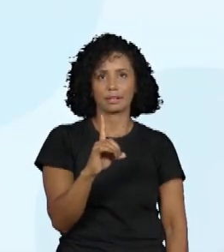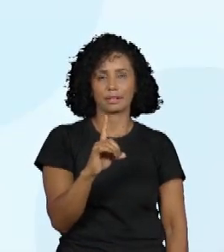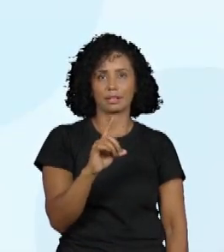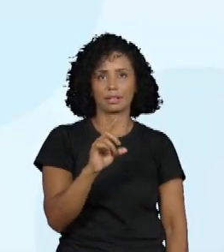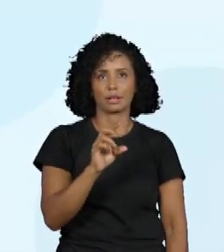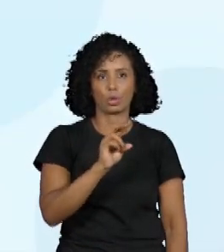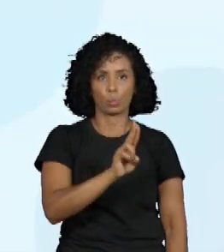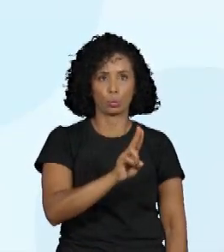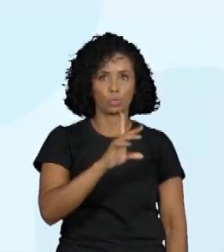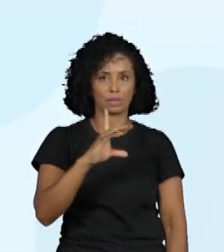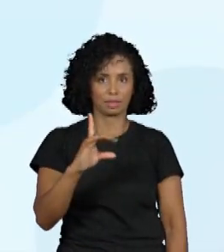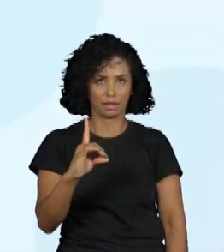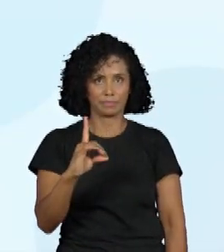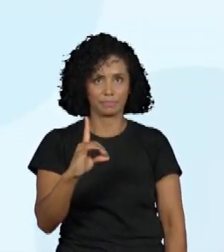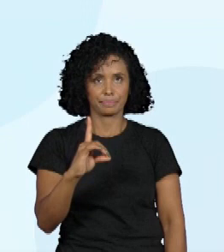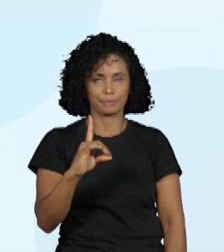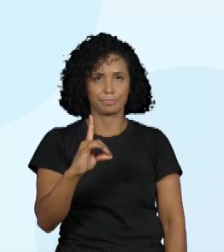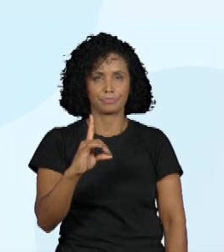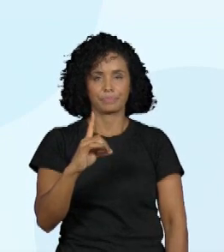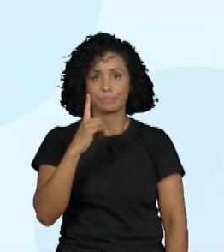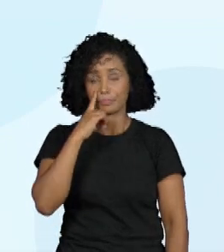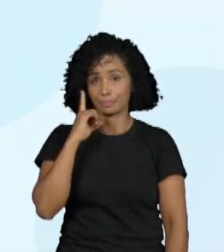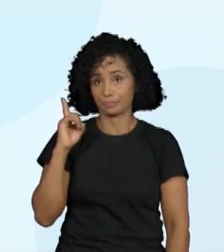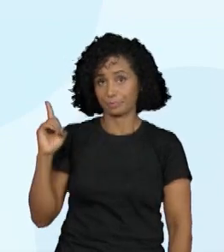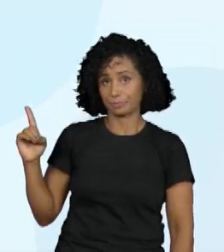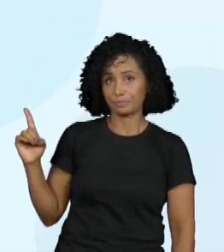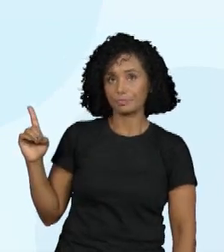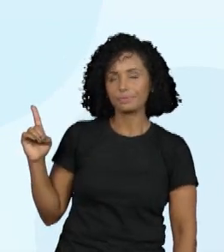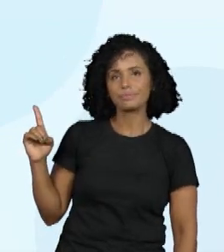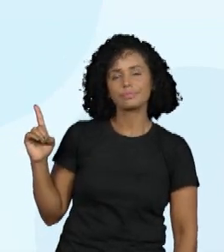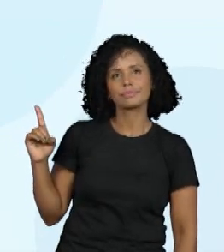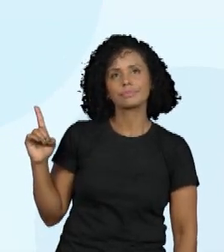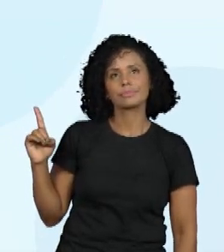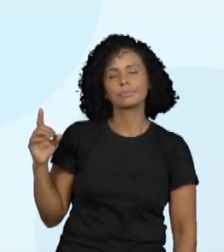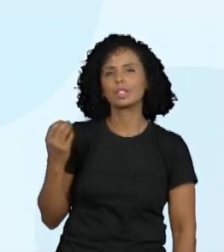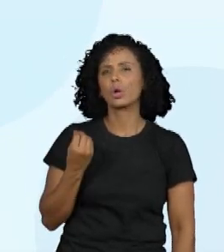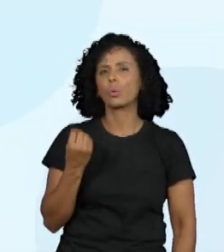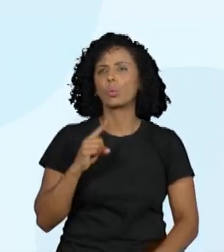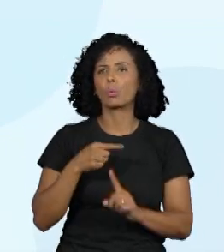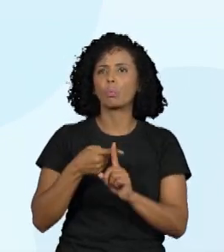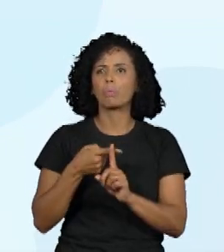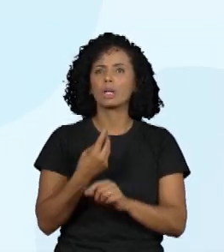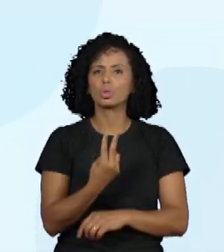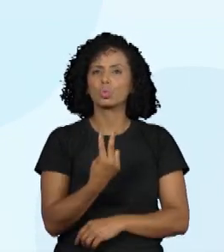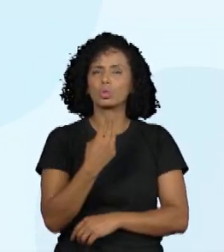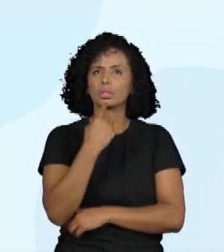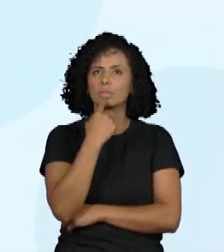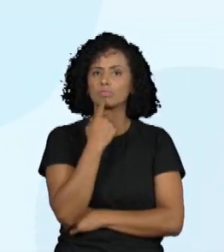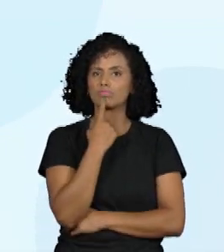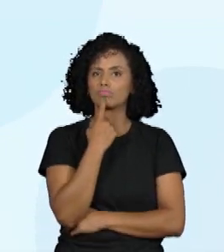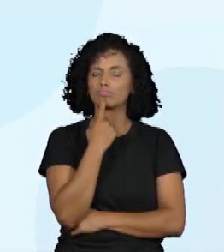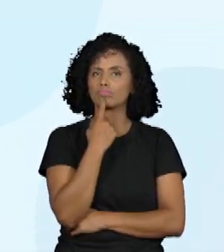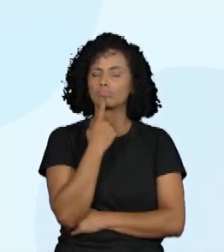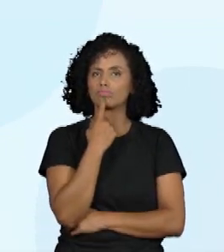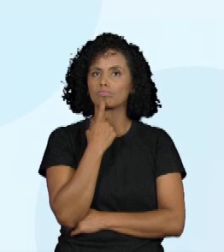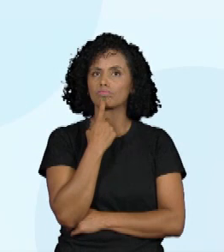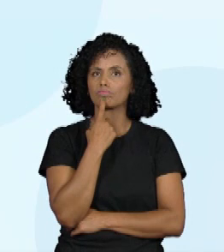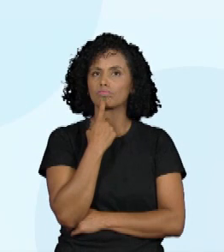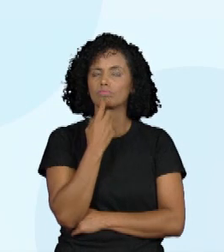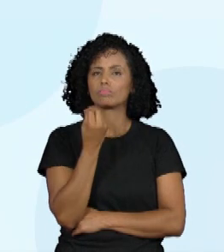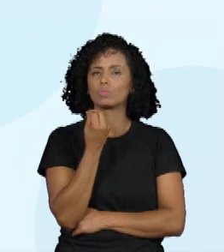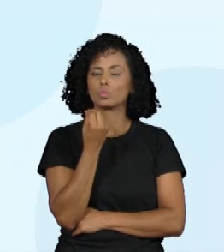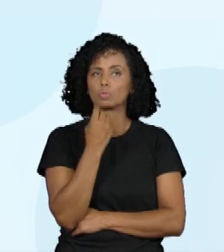ainda restaram 2. Que não deu para agrupar. Isso mesmo. Vamos pegar aqui, então, 2 tampinhas. Olha